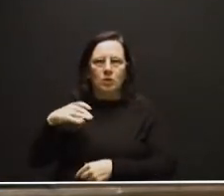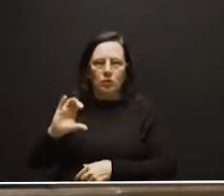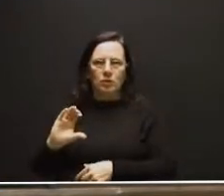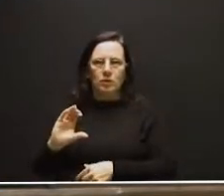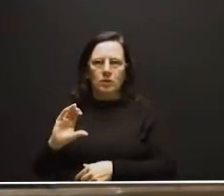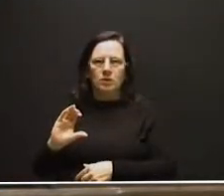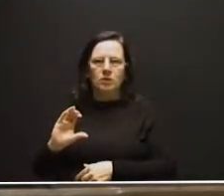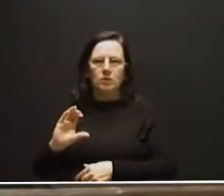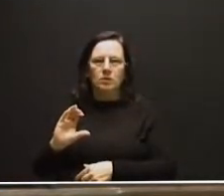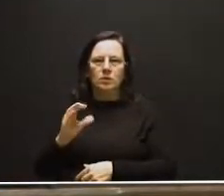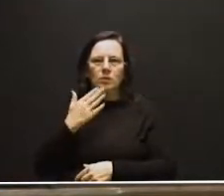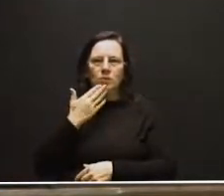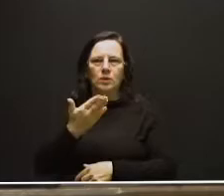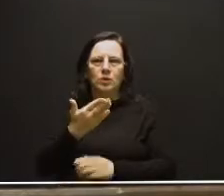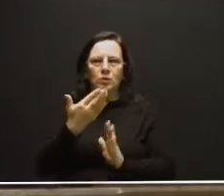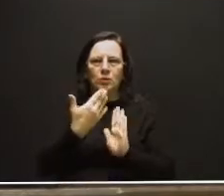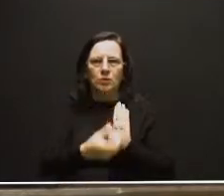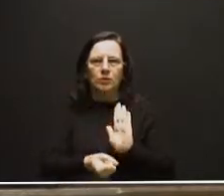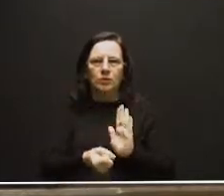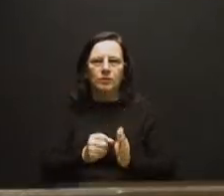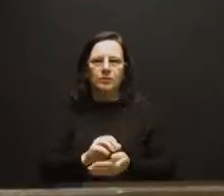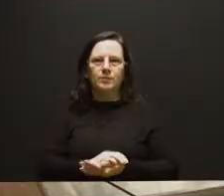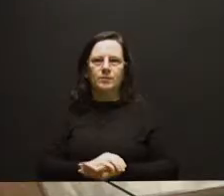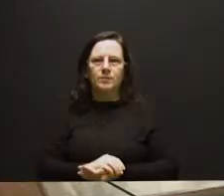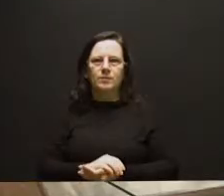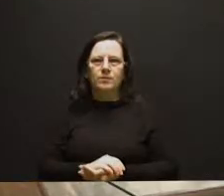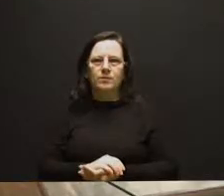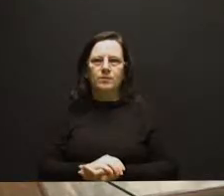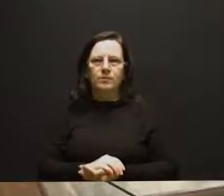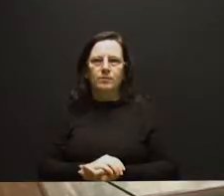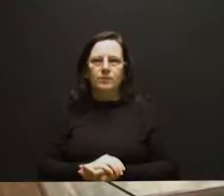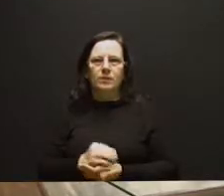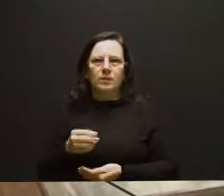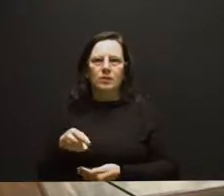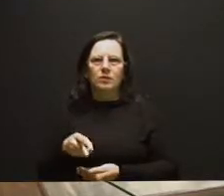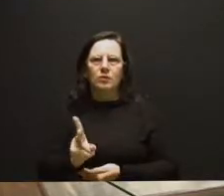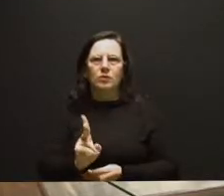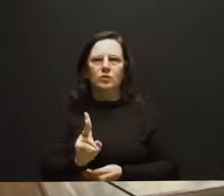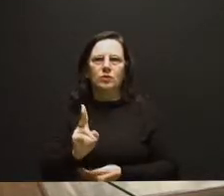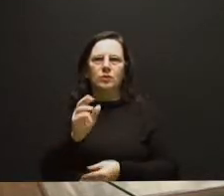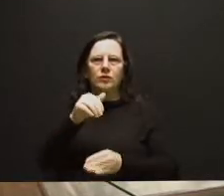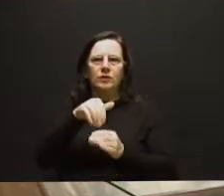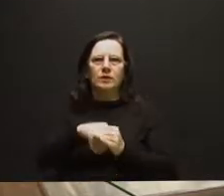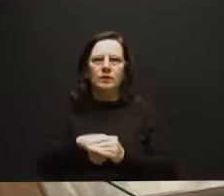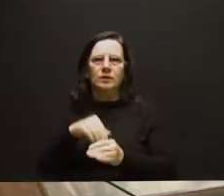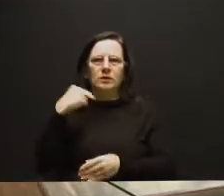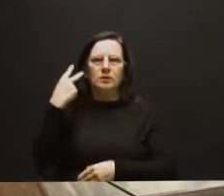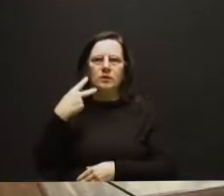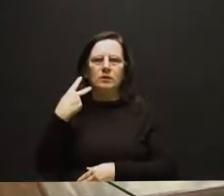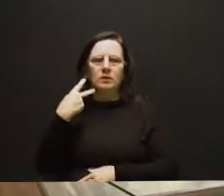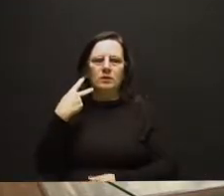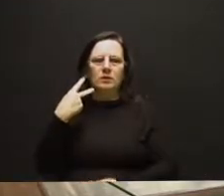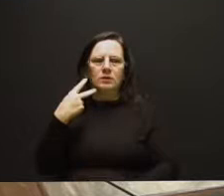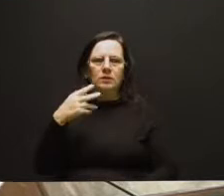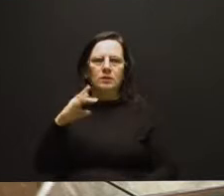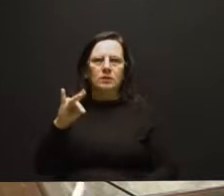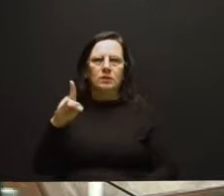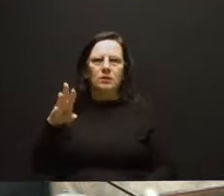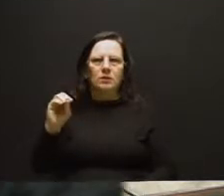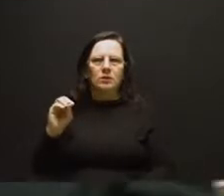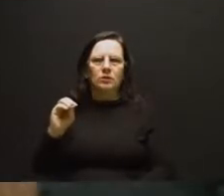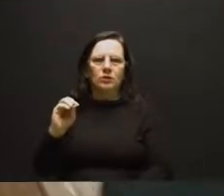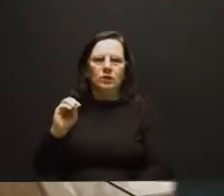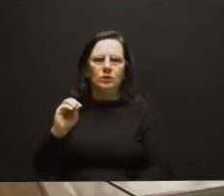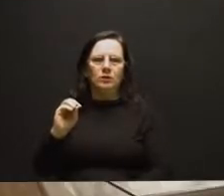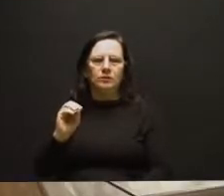é por isso que eu peço a aprovação os filmes continua em votação os vereadores com a palavra do